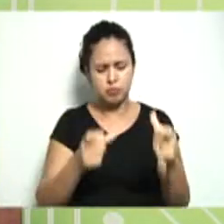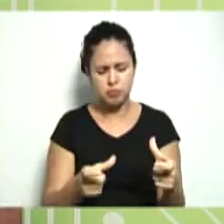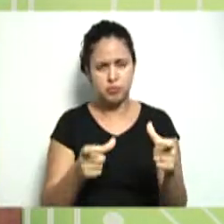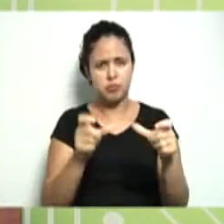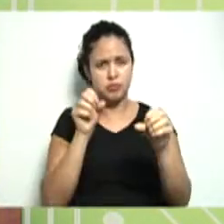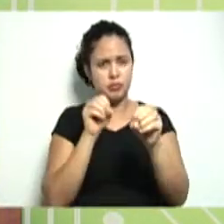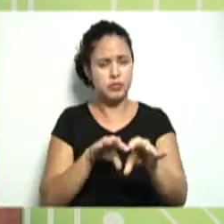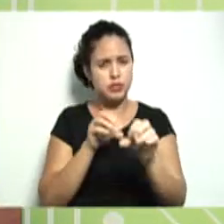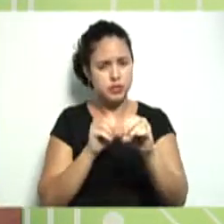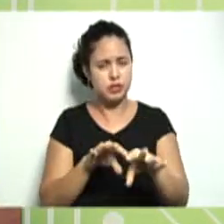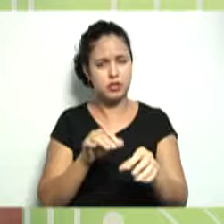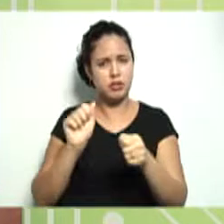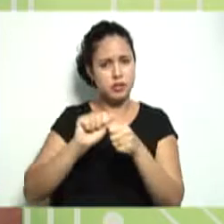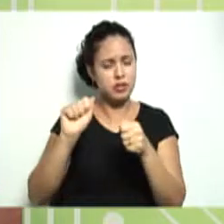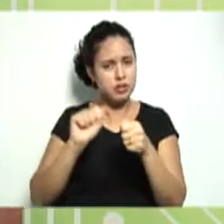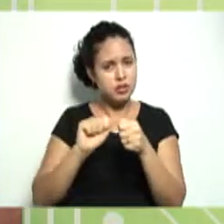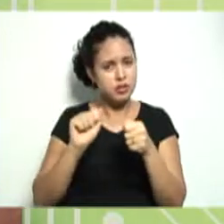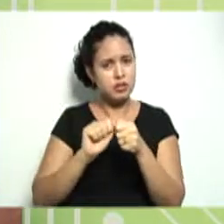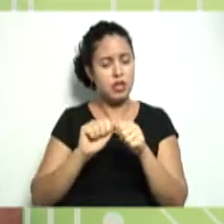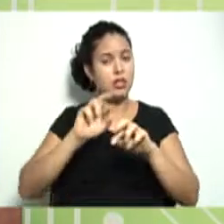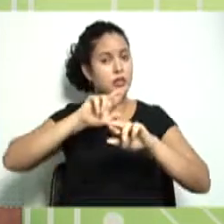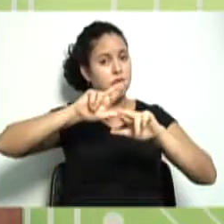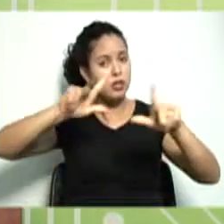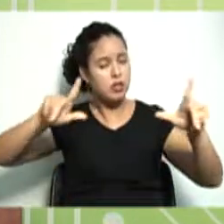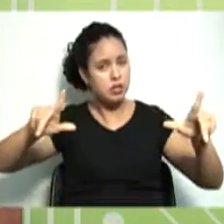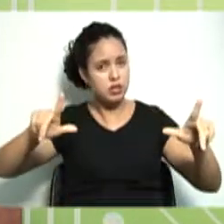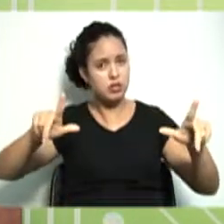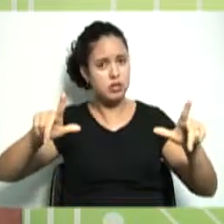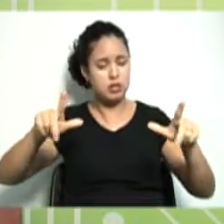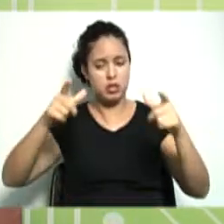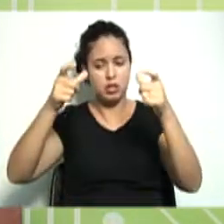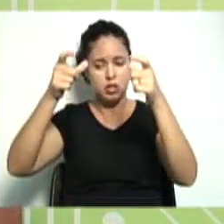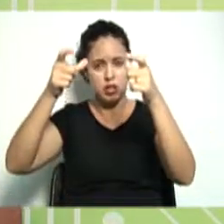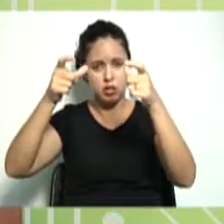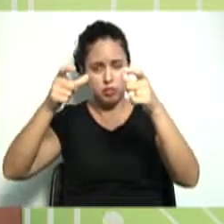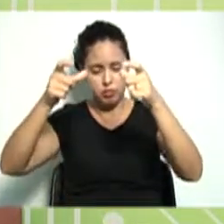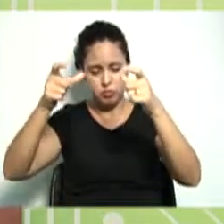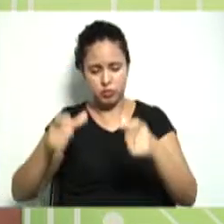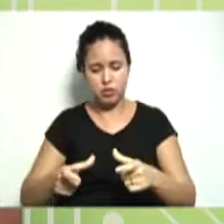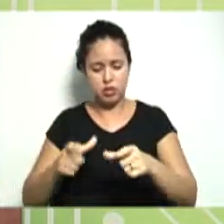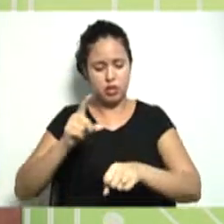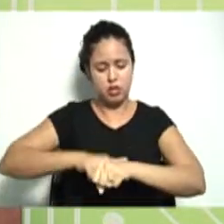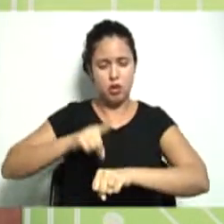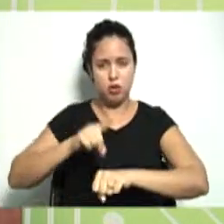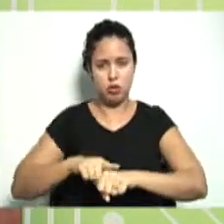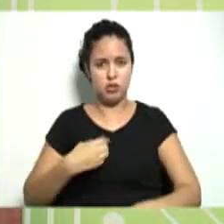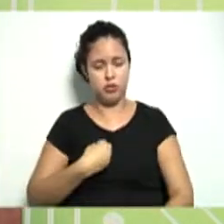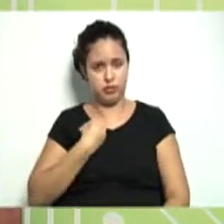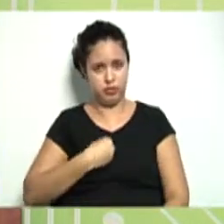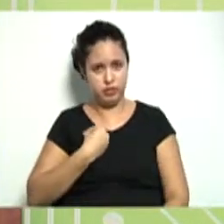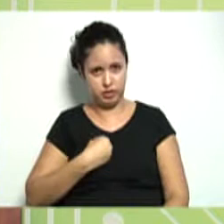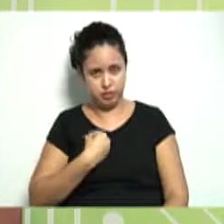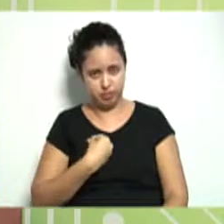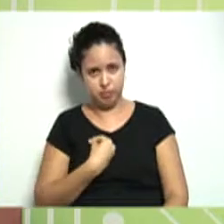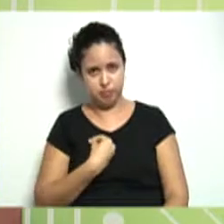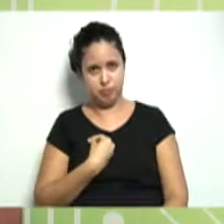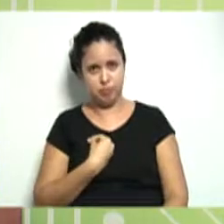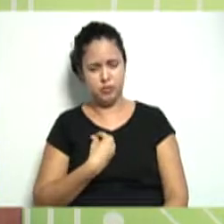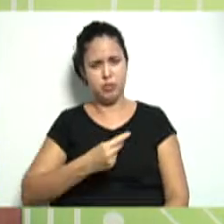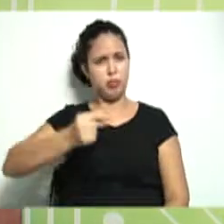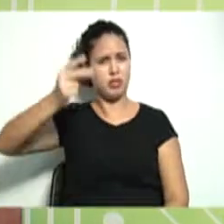a fazer alguma coisa é distinto do momento de viver. Né? Ou na sociedade tribal não havia